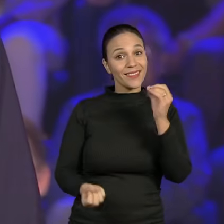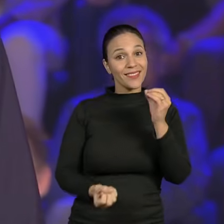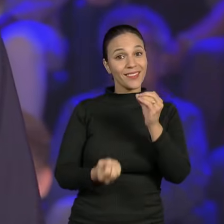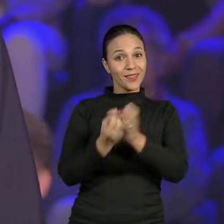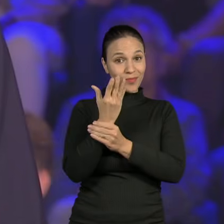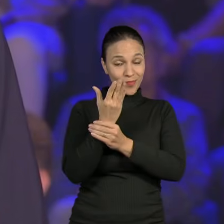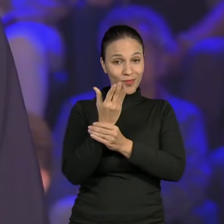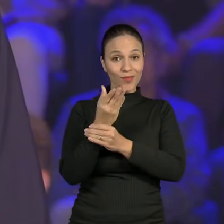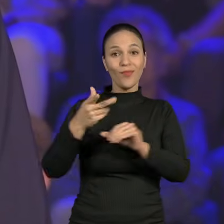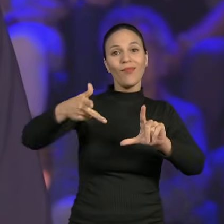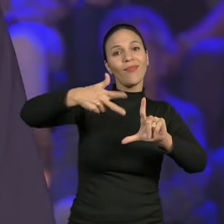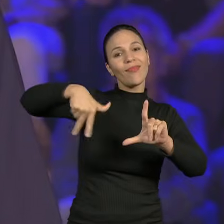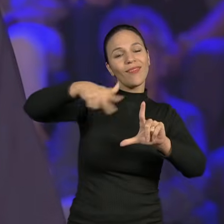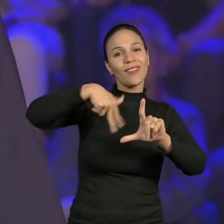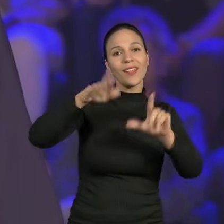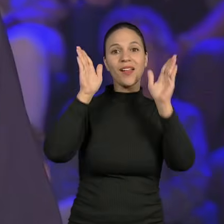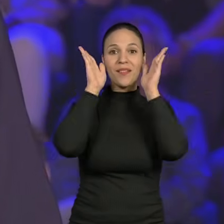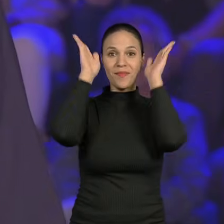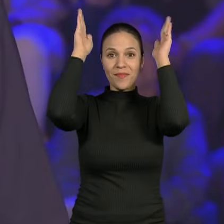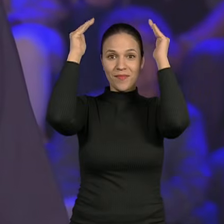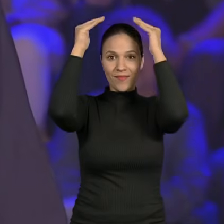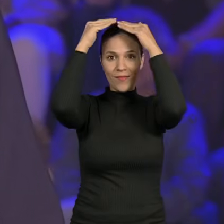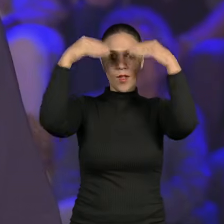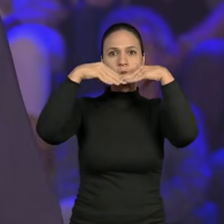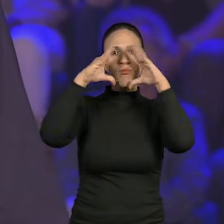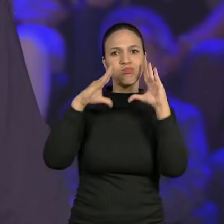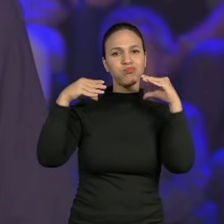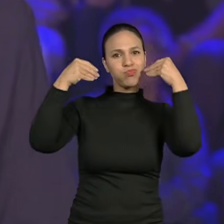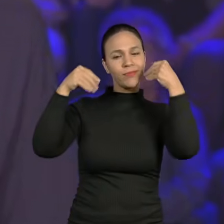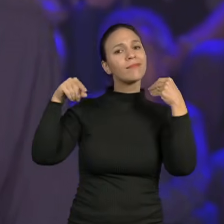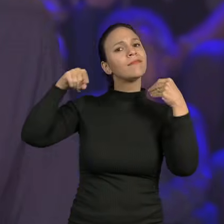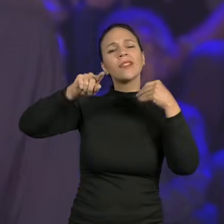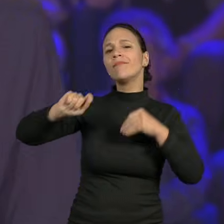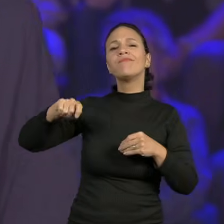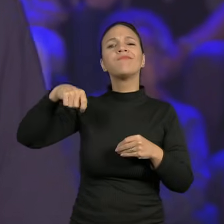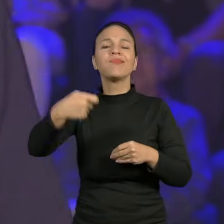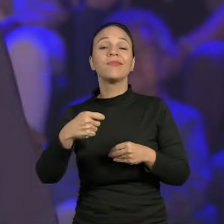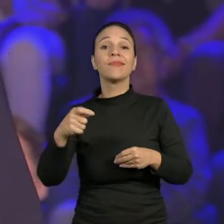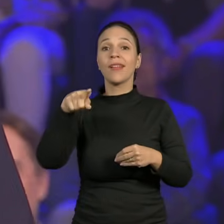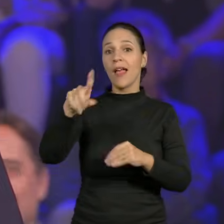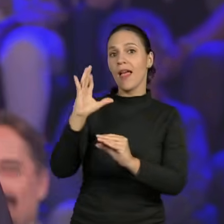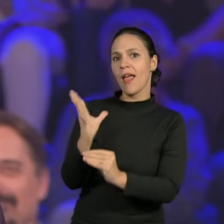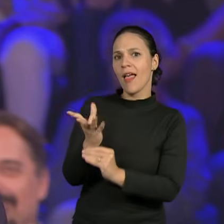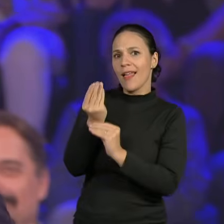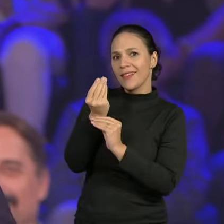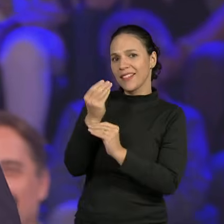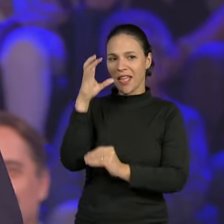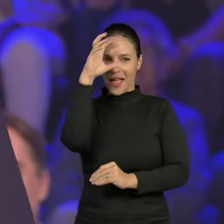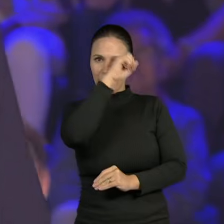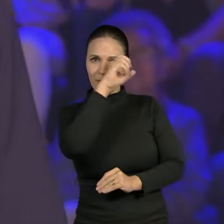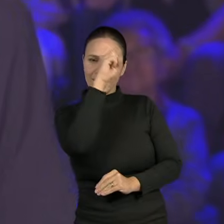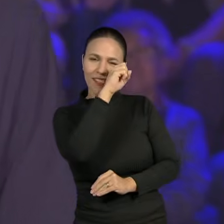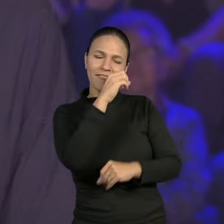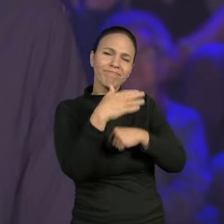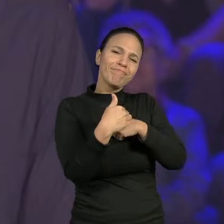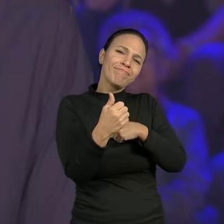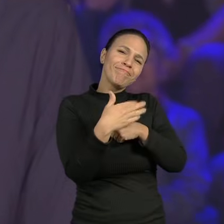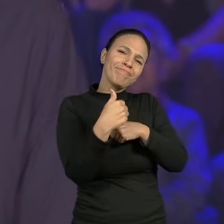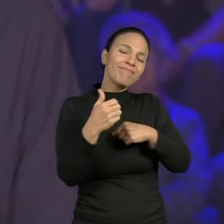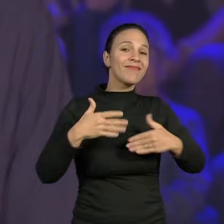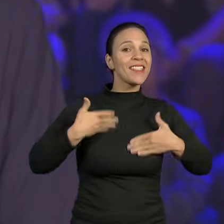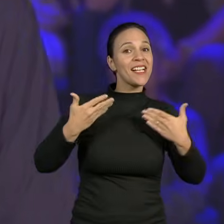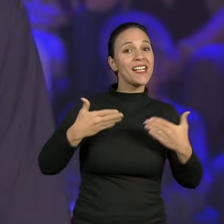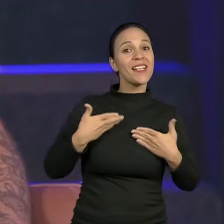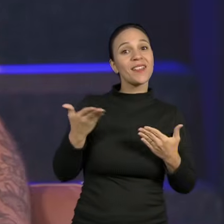mundo Bita, ele fez da arte uma ponte entre o aprendizado e a ternura. Com alegria, recebemos